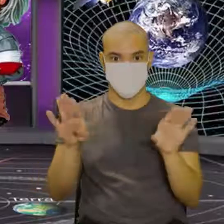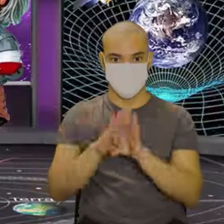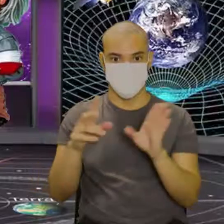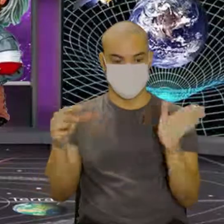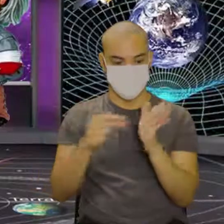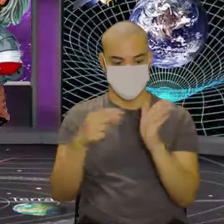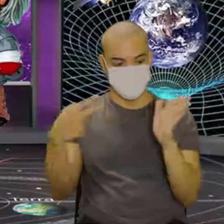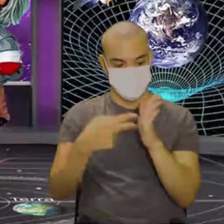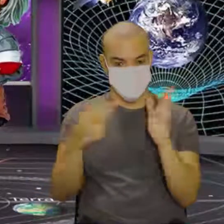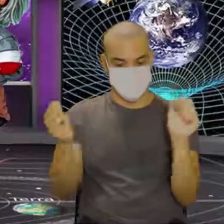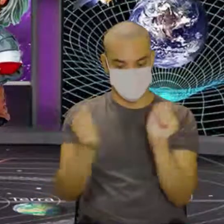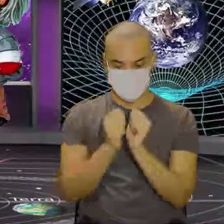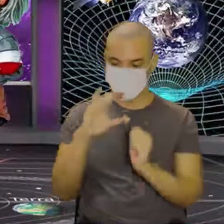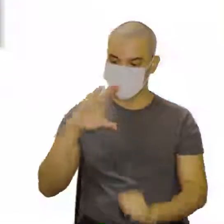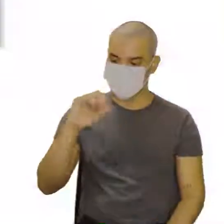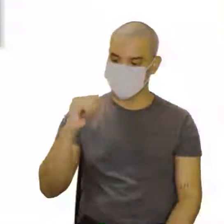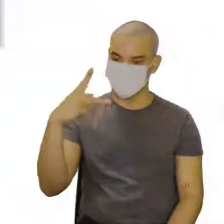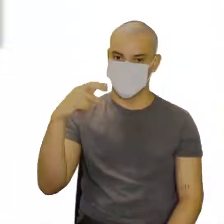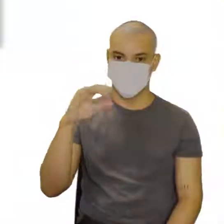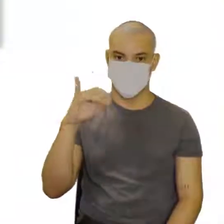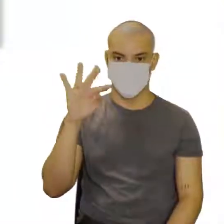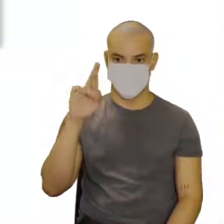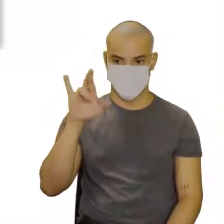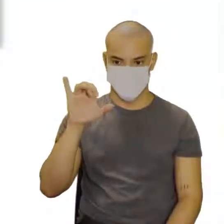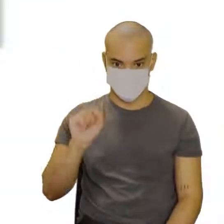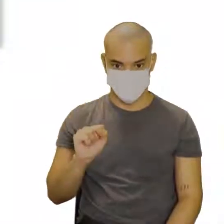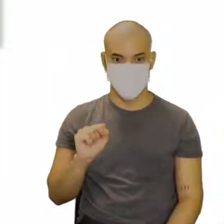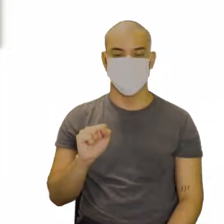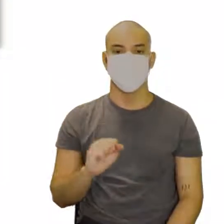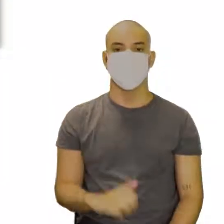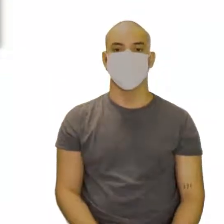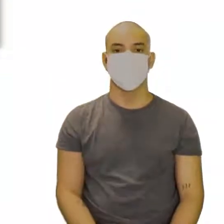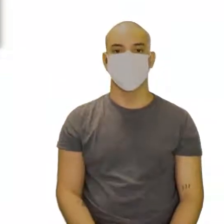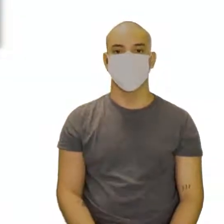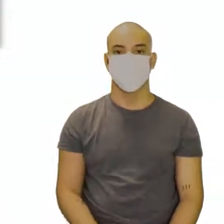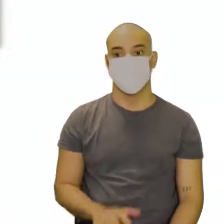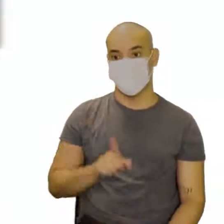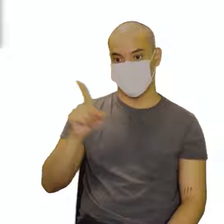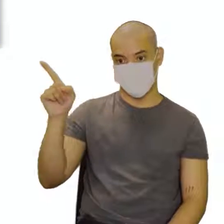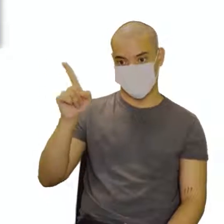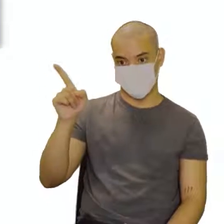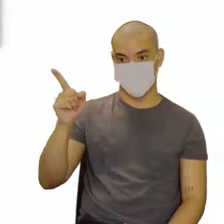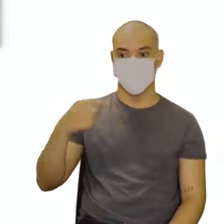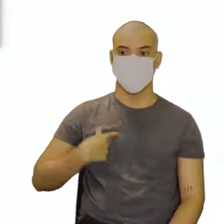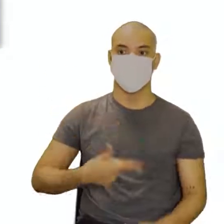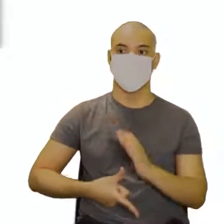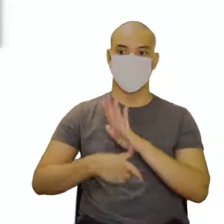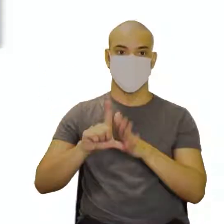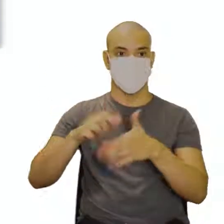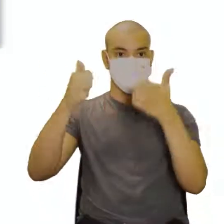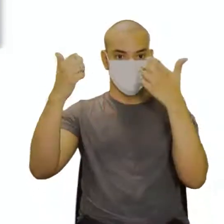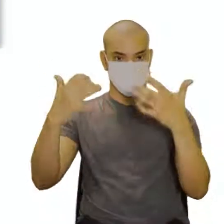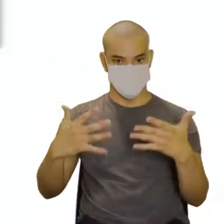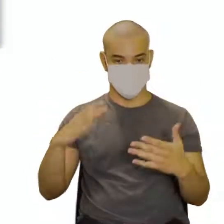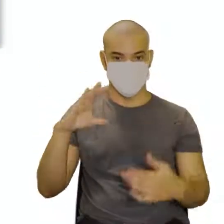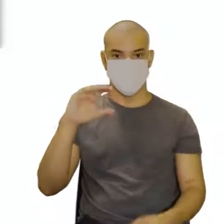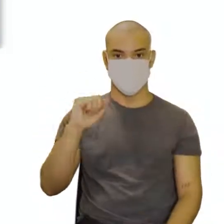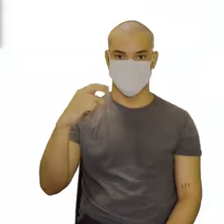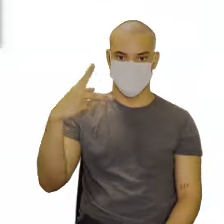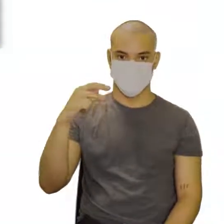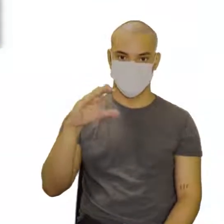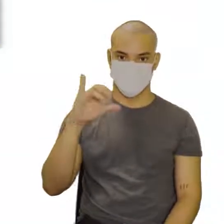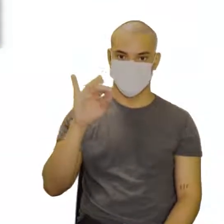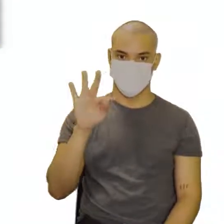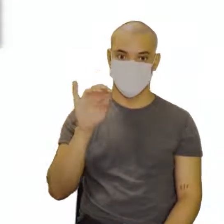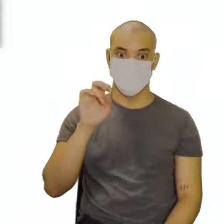ok? Então, pessoal, vamos lá, olha só. Hoje nós vamos trabalhar, como eu falei para vocês, capacitor. Nós vamos